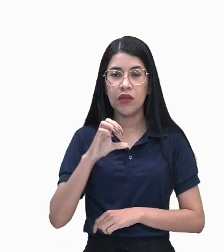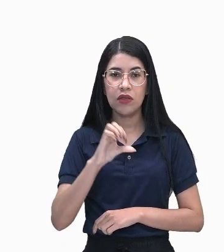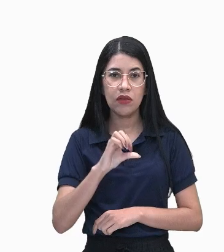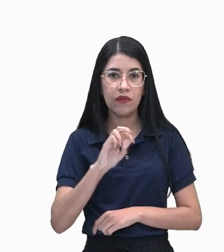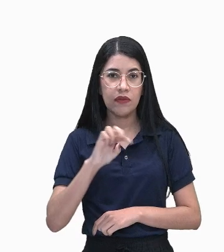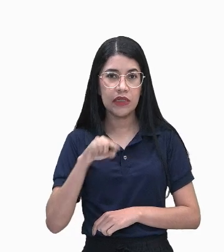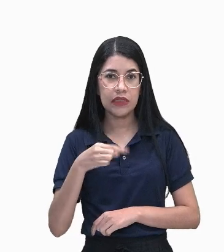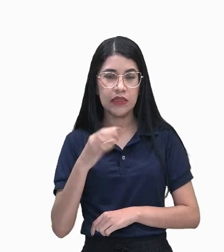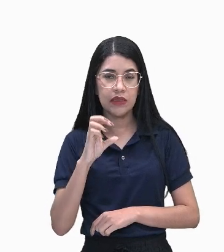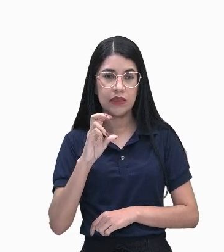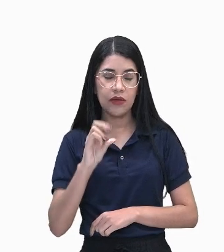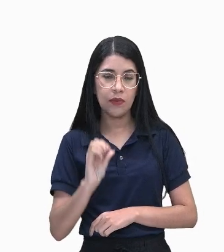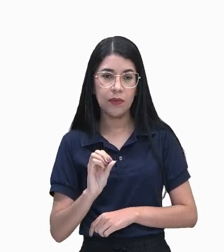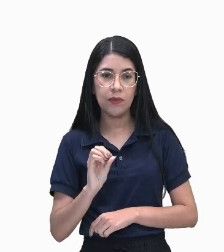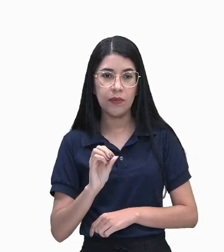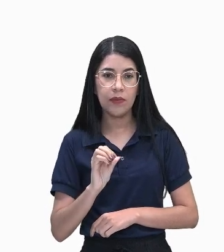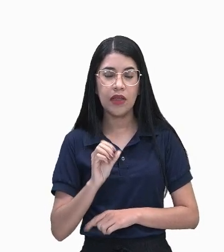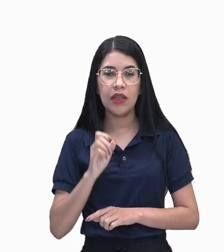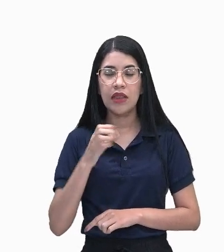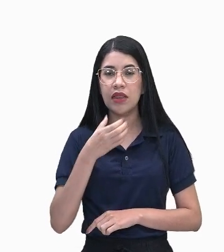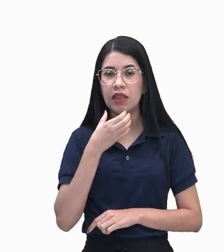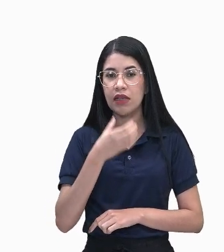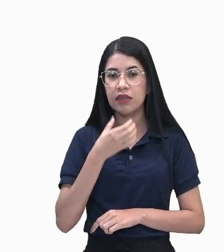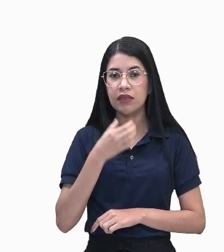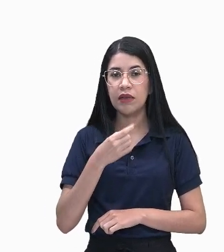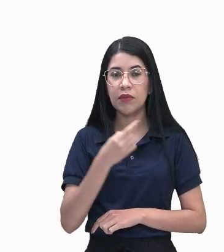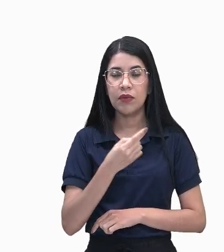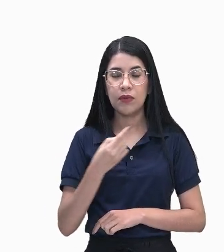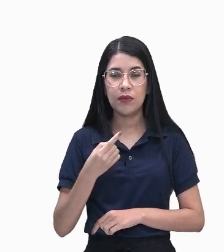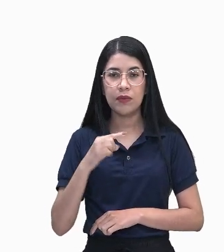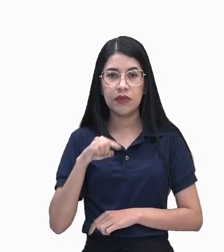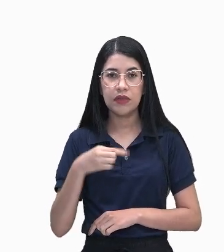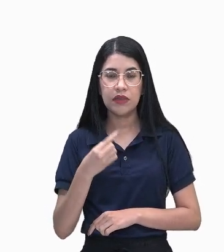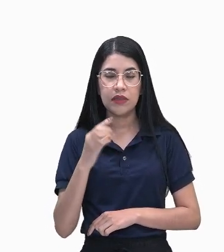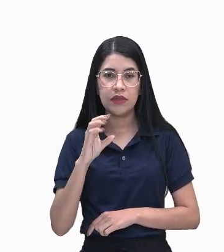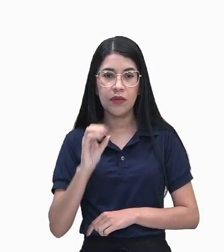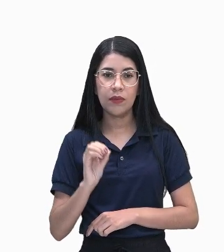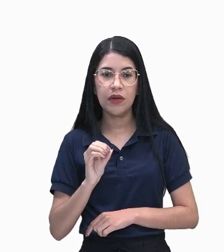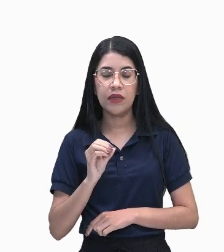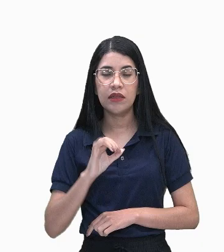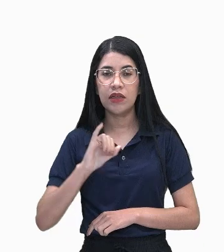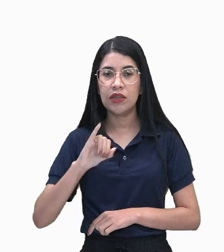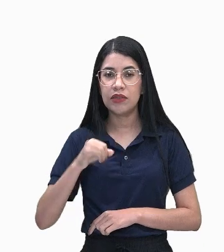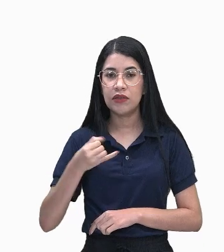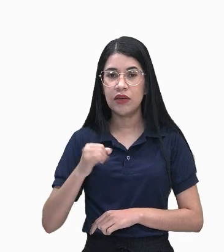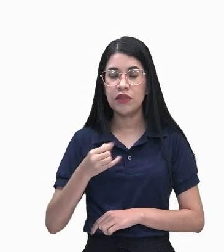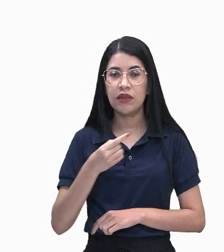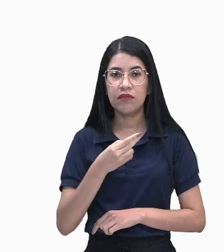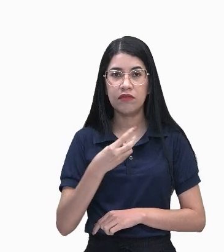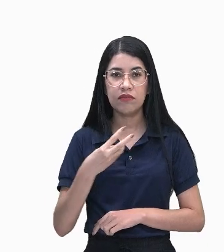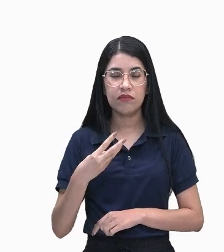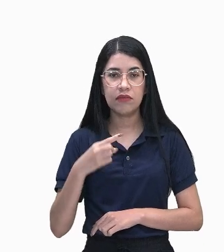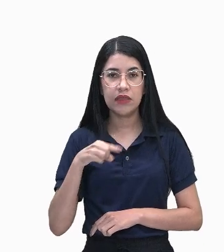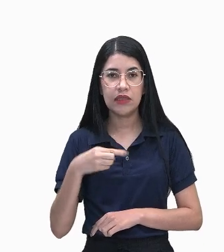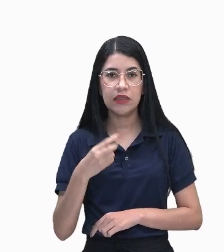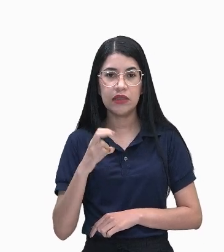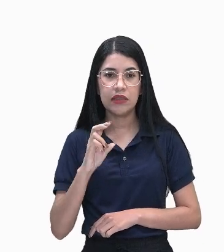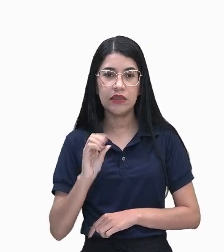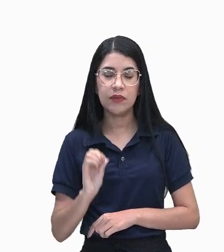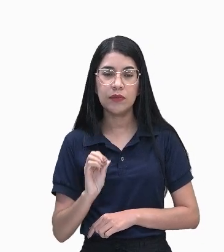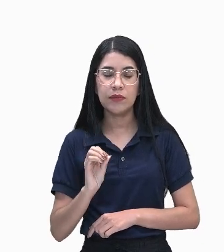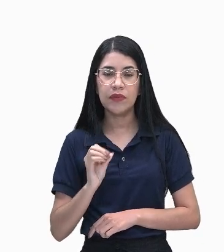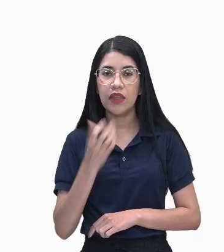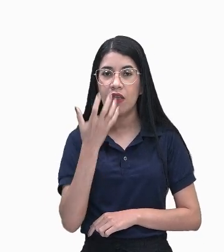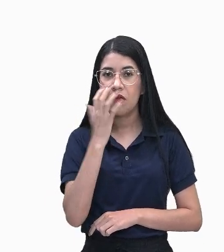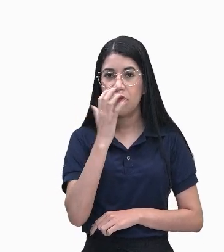9,50, depois em dezembro R$ 11,50, janeiro R$ 13,50 e fevereiro